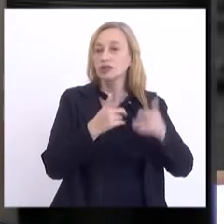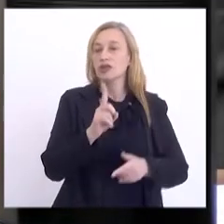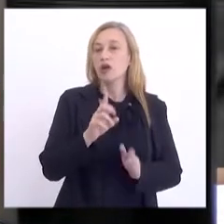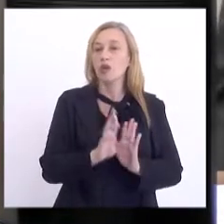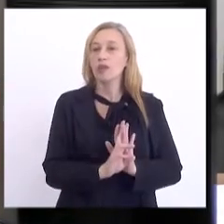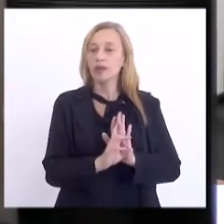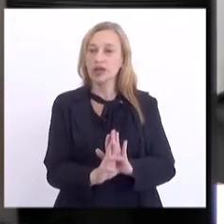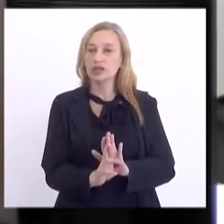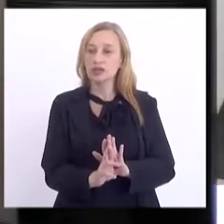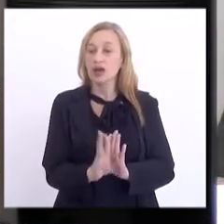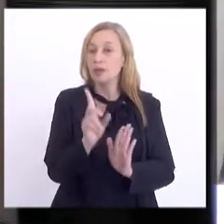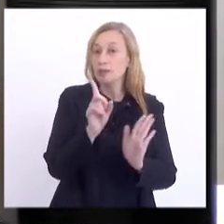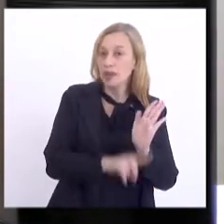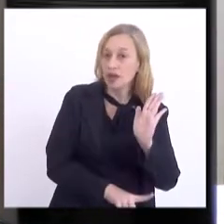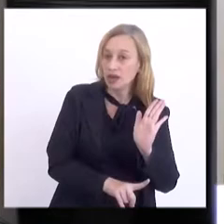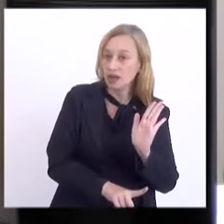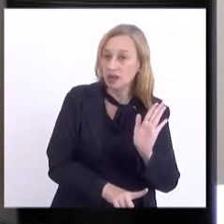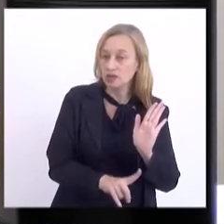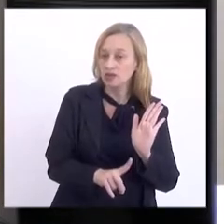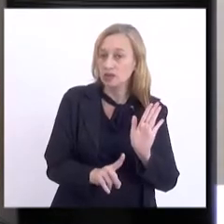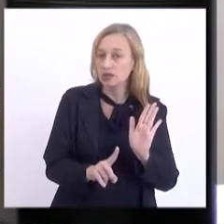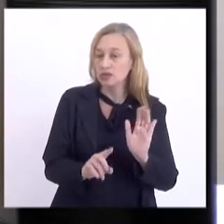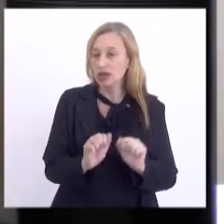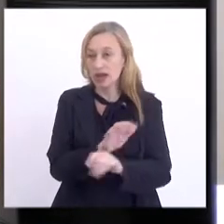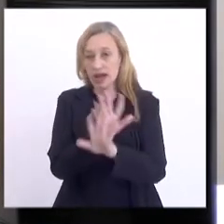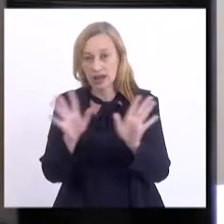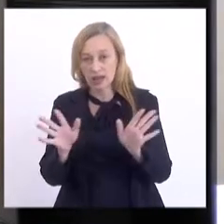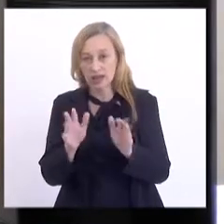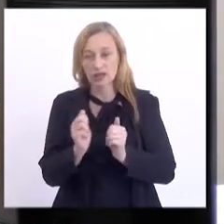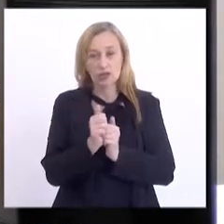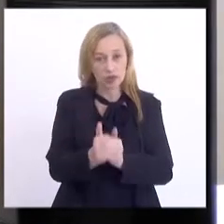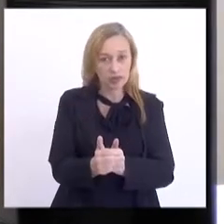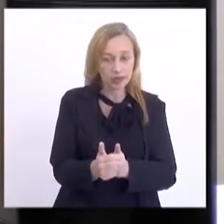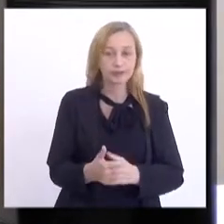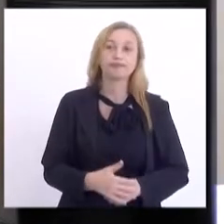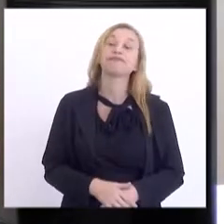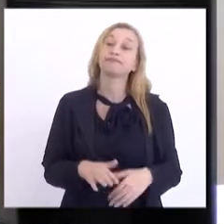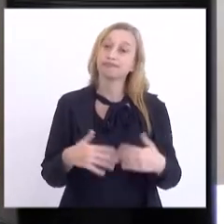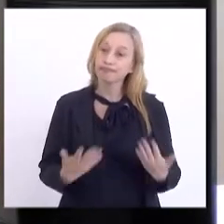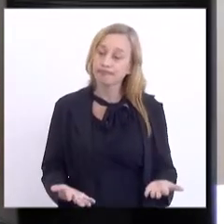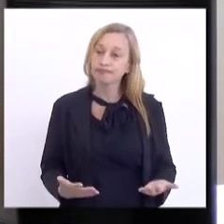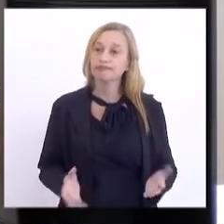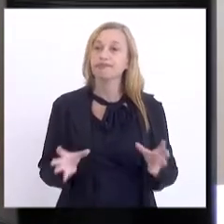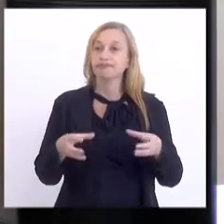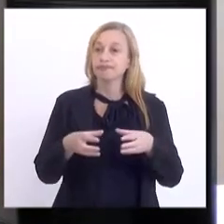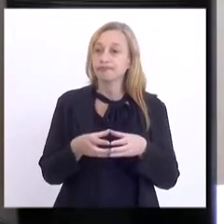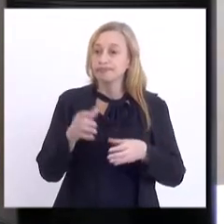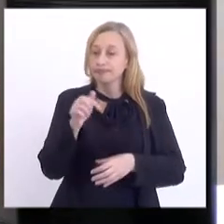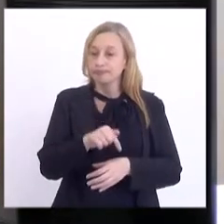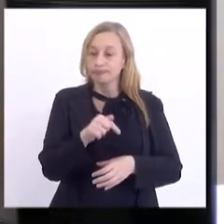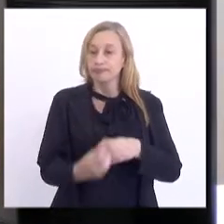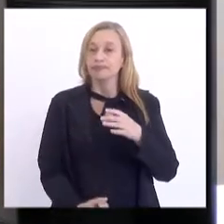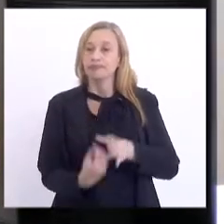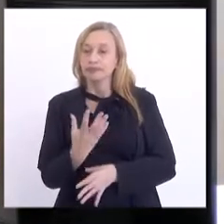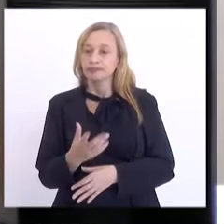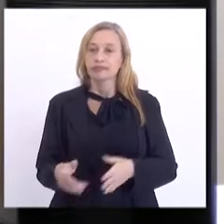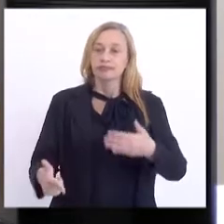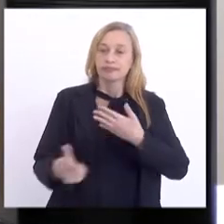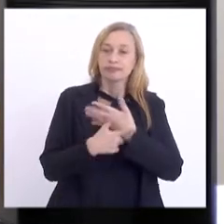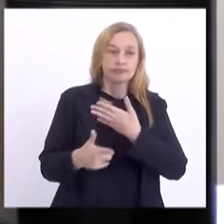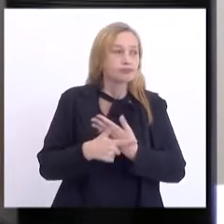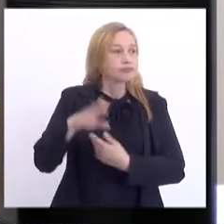represente - transparências e e acompanhamento Então essa condição tem um papel